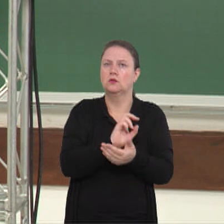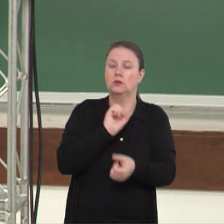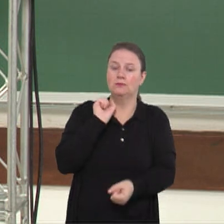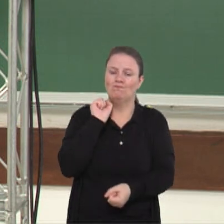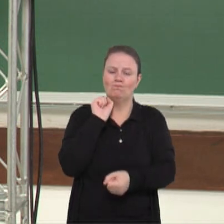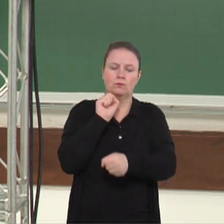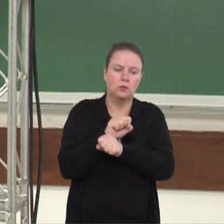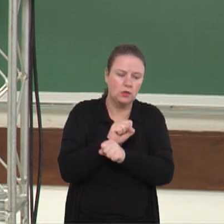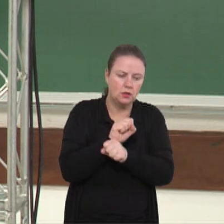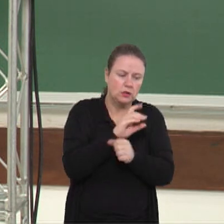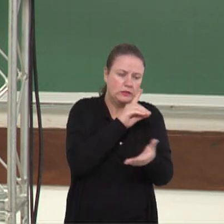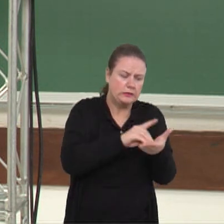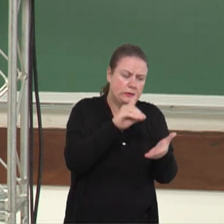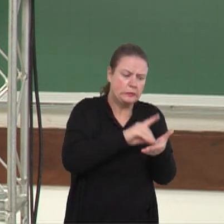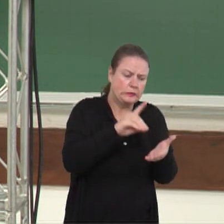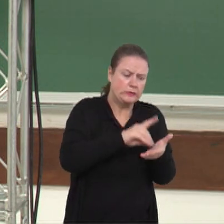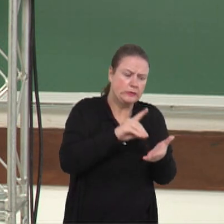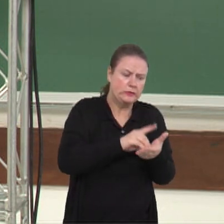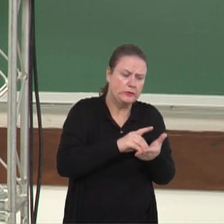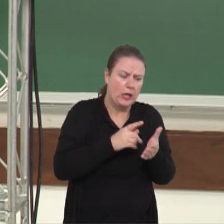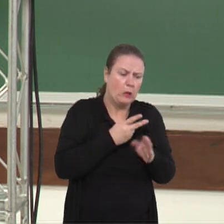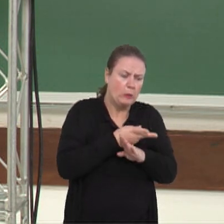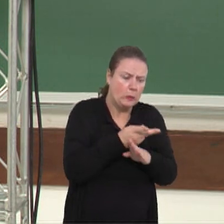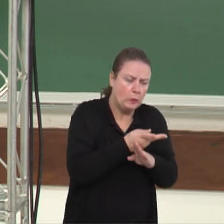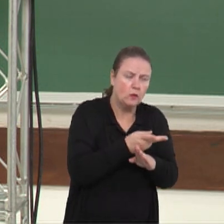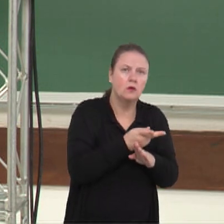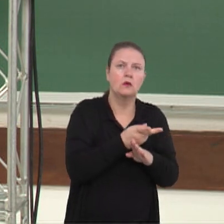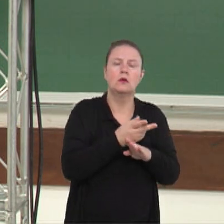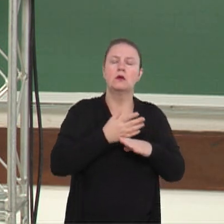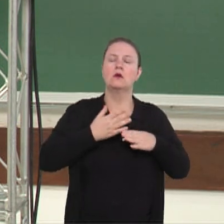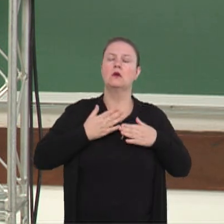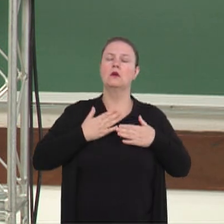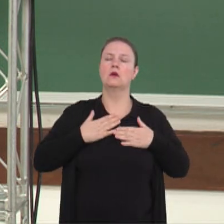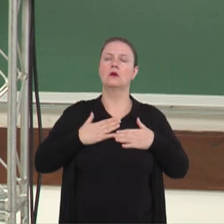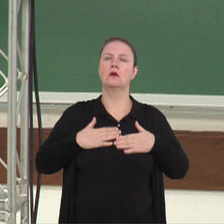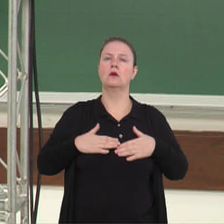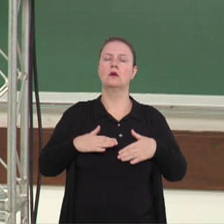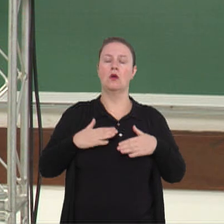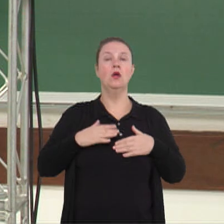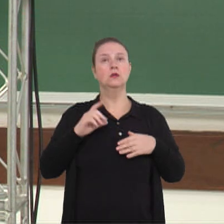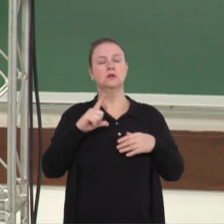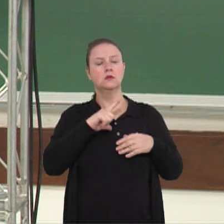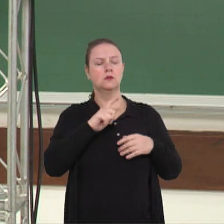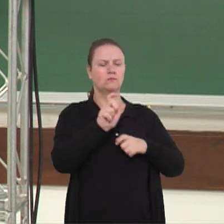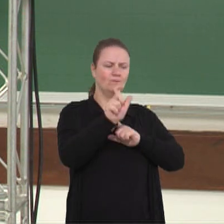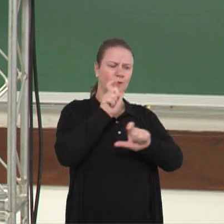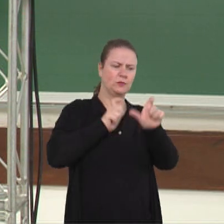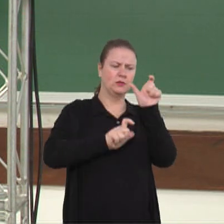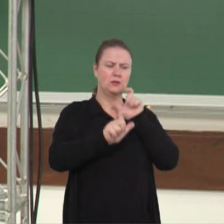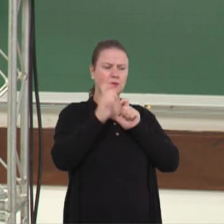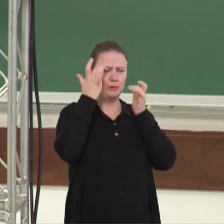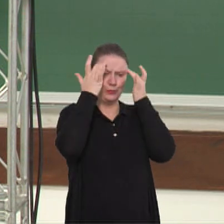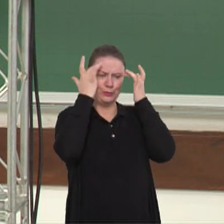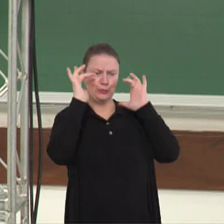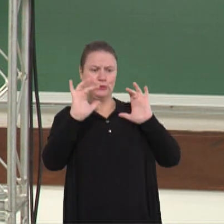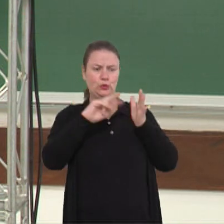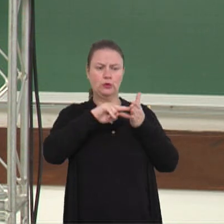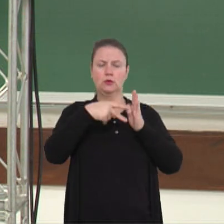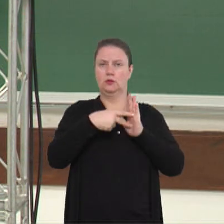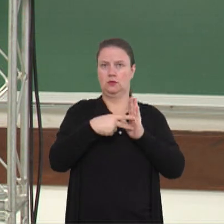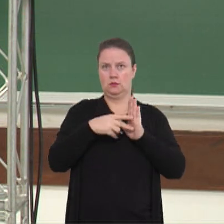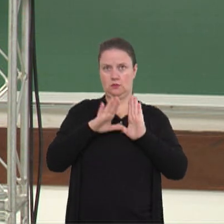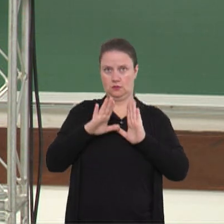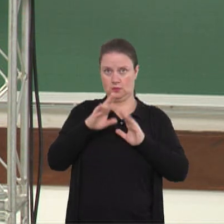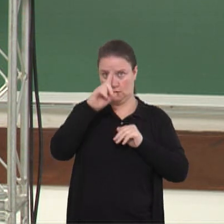dicionário procurar palavras você não vai acabar nunca porque é bem provável que no texto você encontre várias palavras que você não saiba a